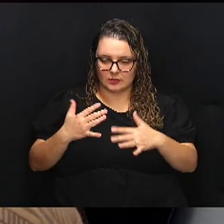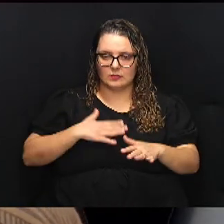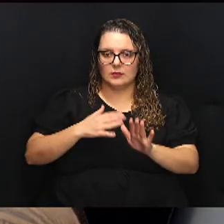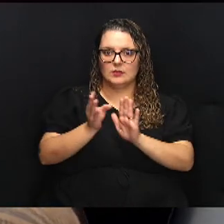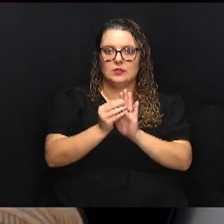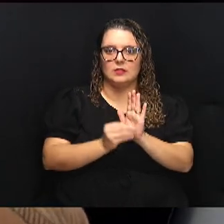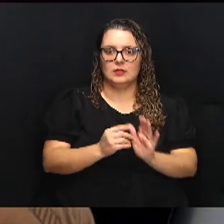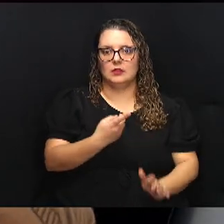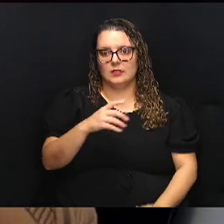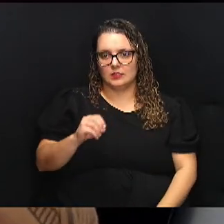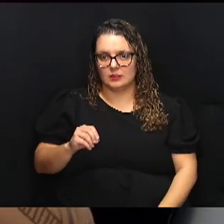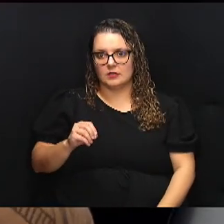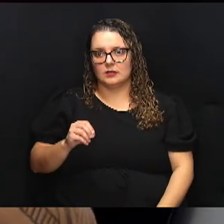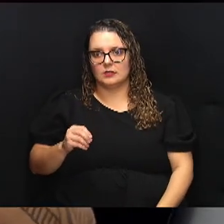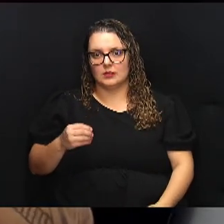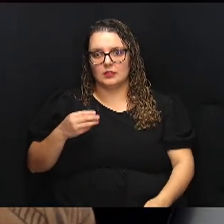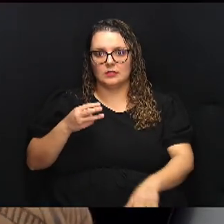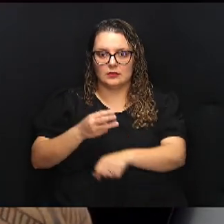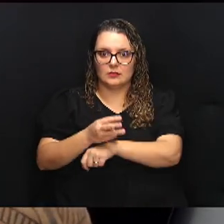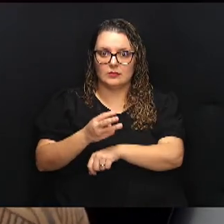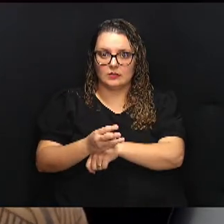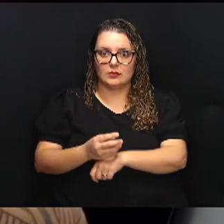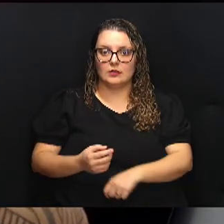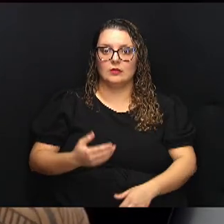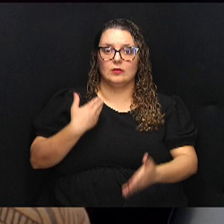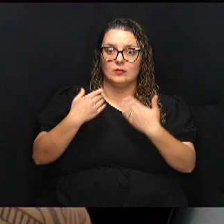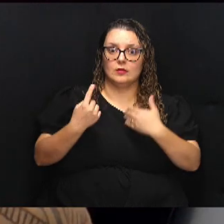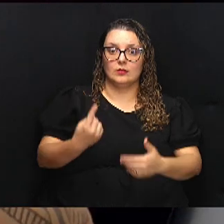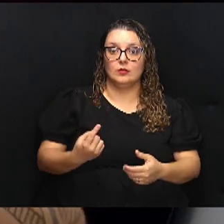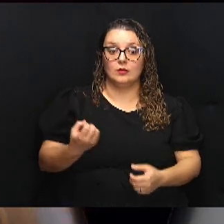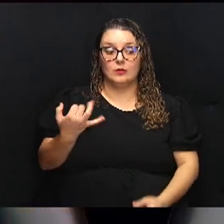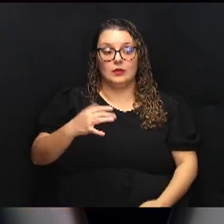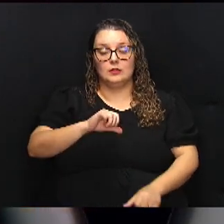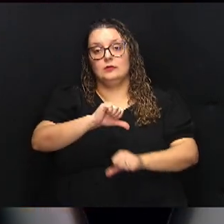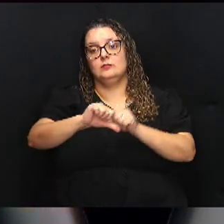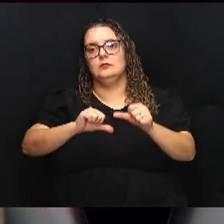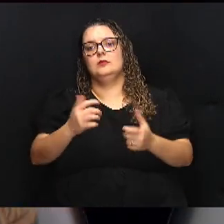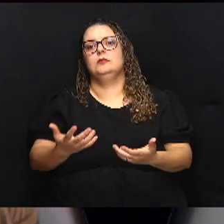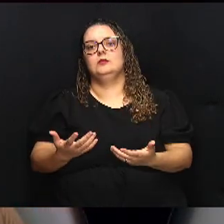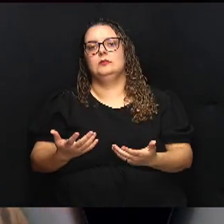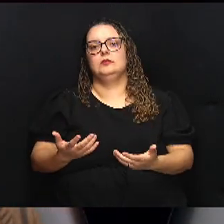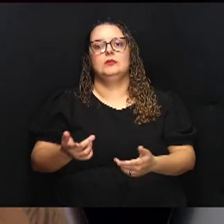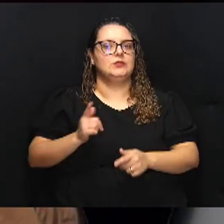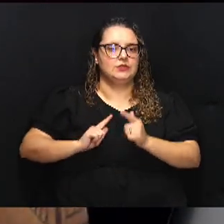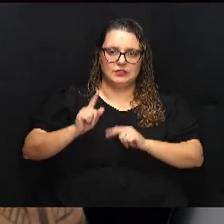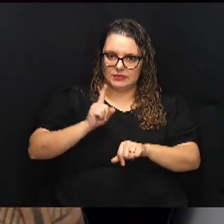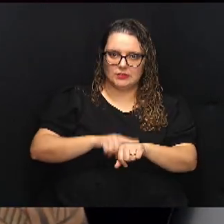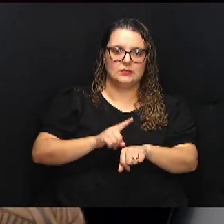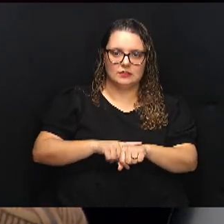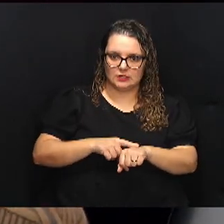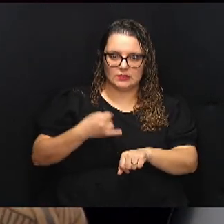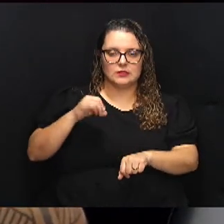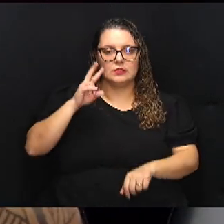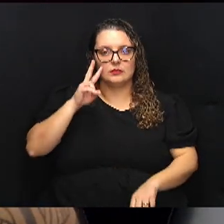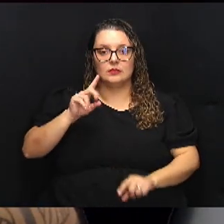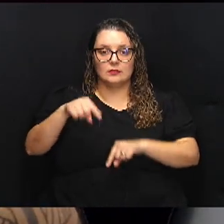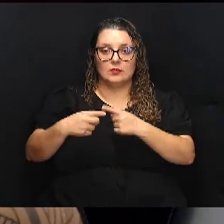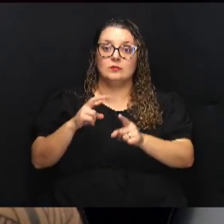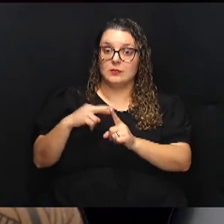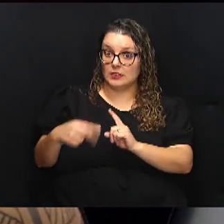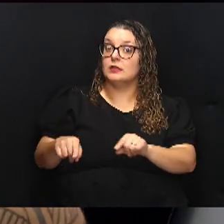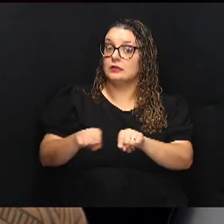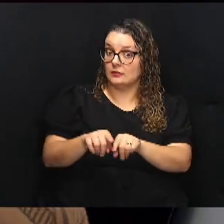WhatsApp, eu consigo falar com uma, quantas eu converto. Isso é matemática. Gestão de tempo, se você olhar numa outra ótica, também